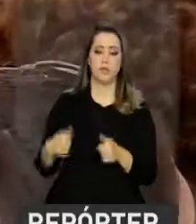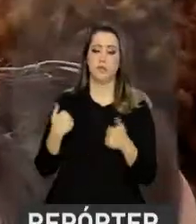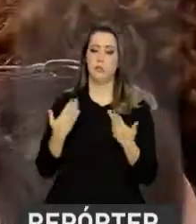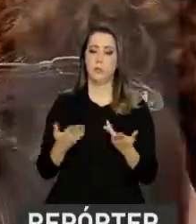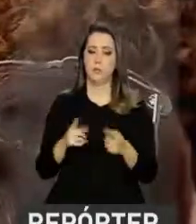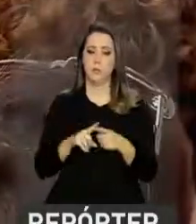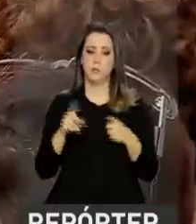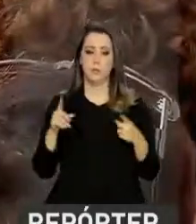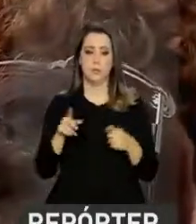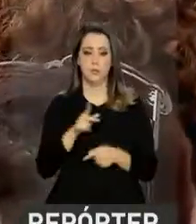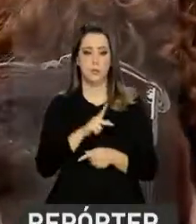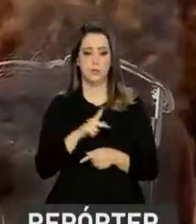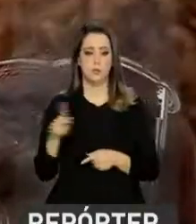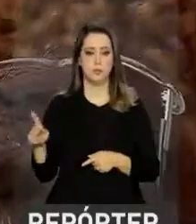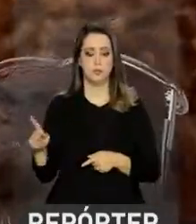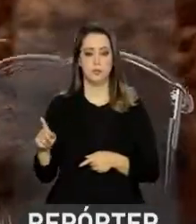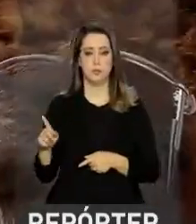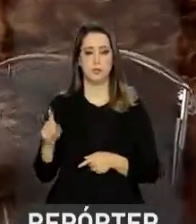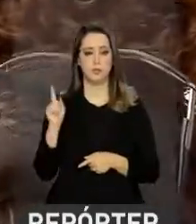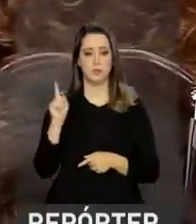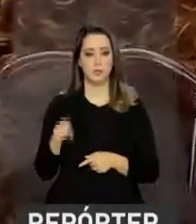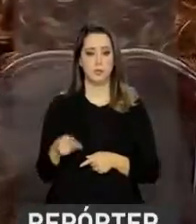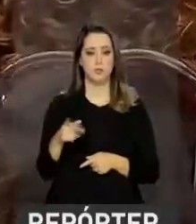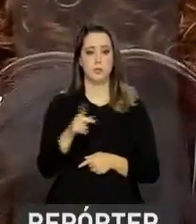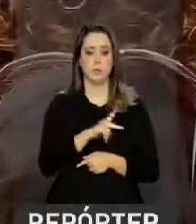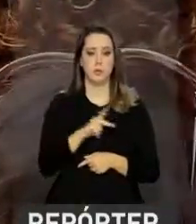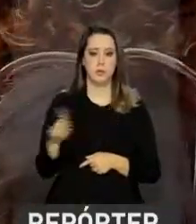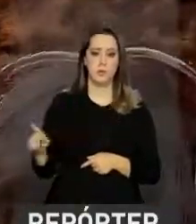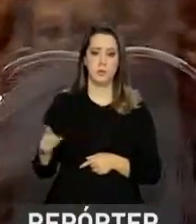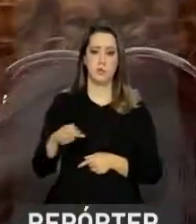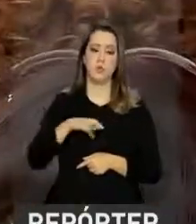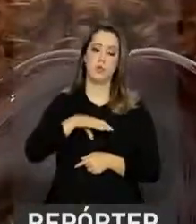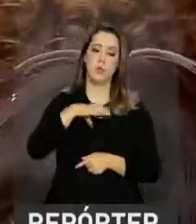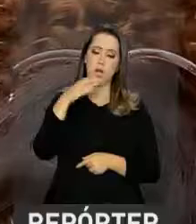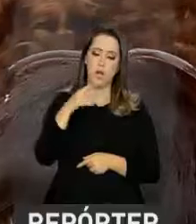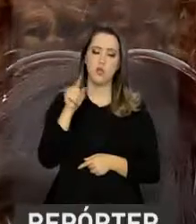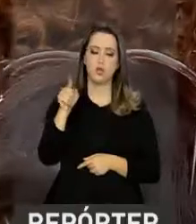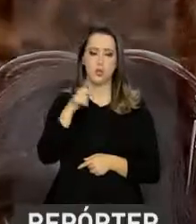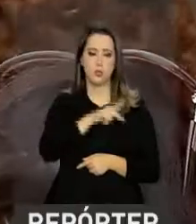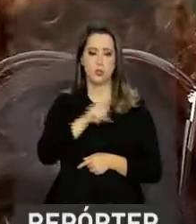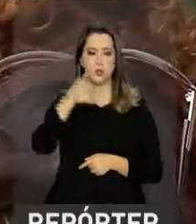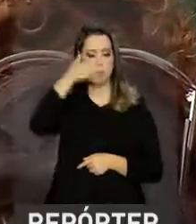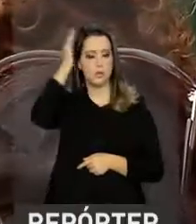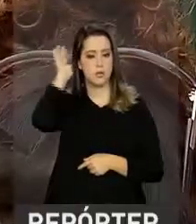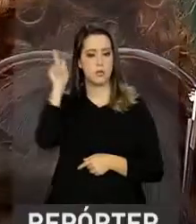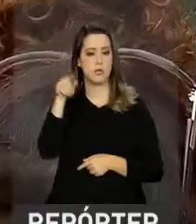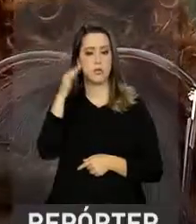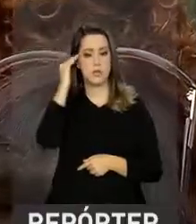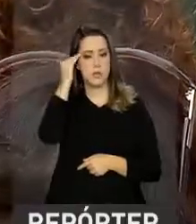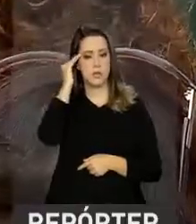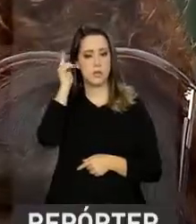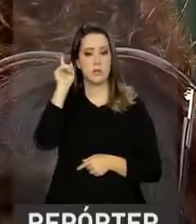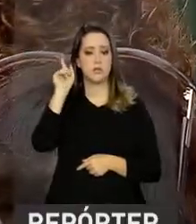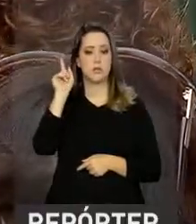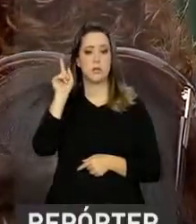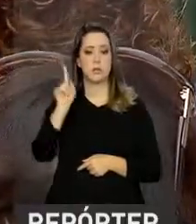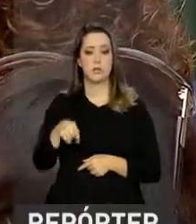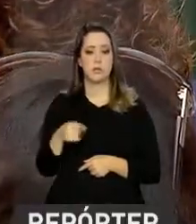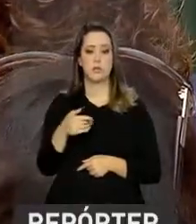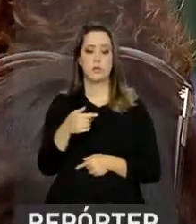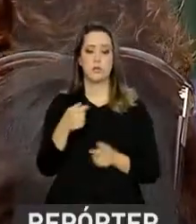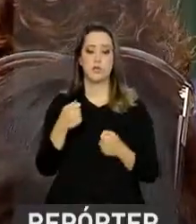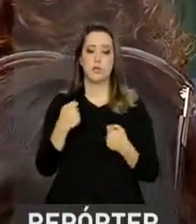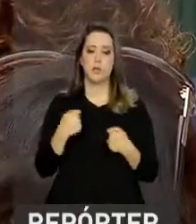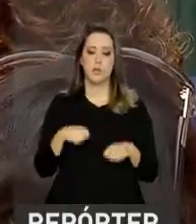comum é característica dele é coragem uma das principais características do presidente ele entende que o governo